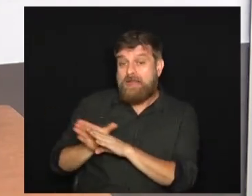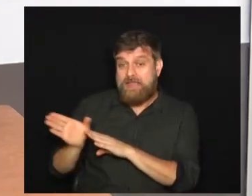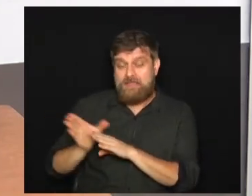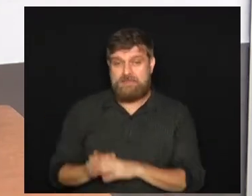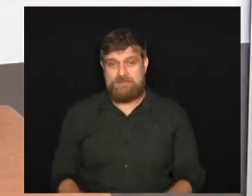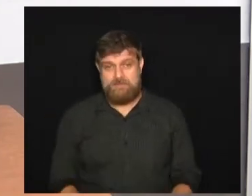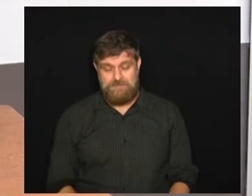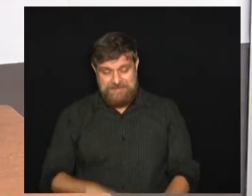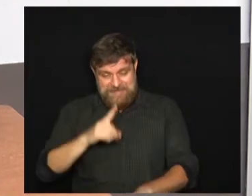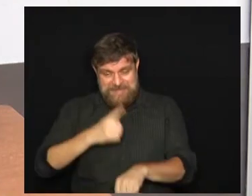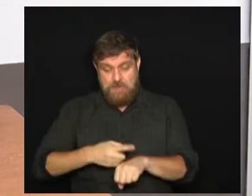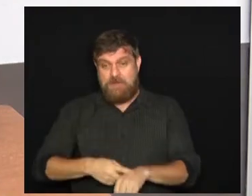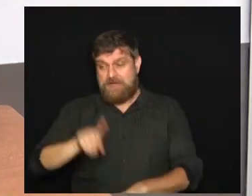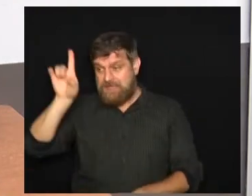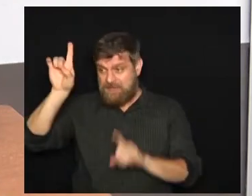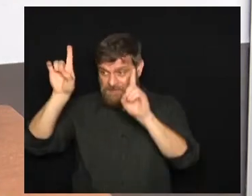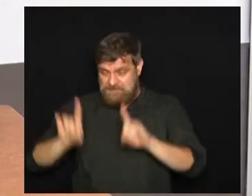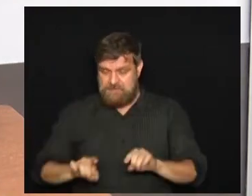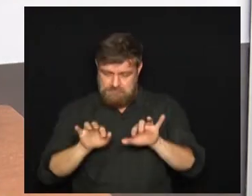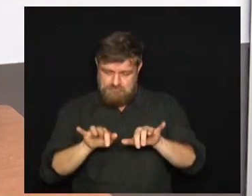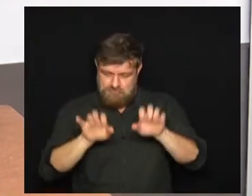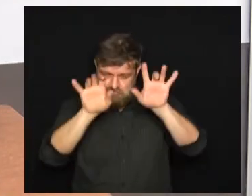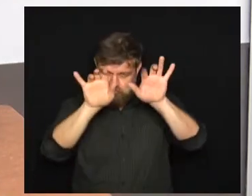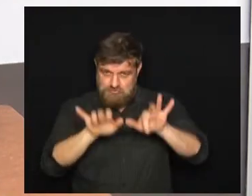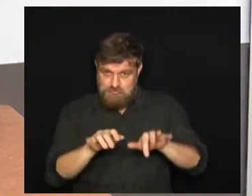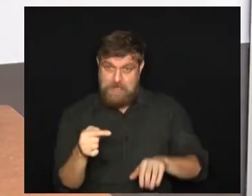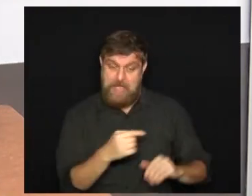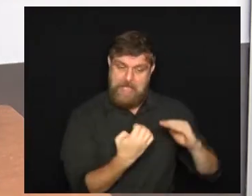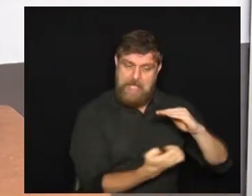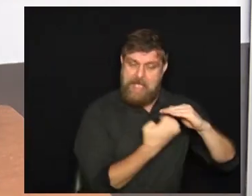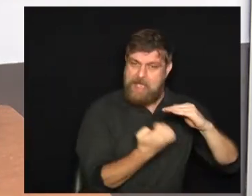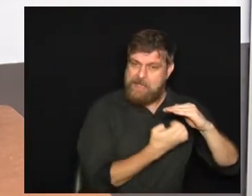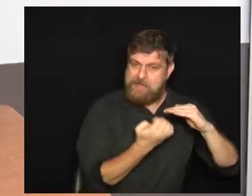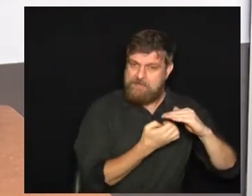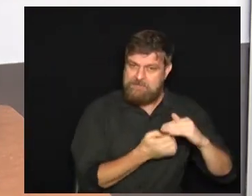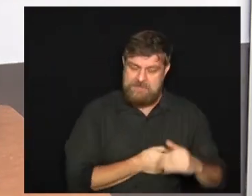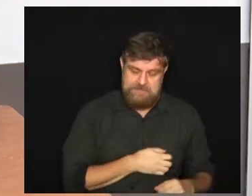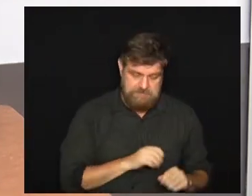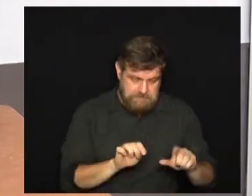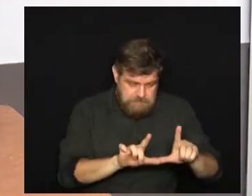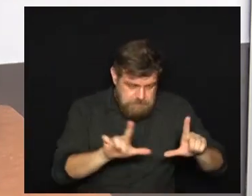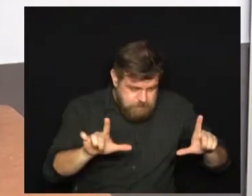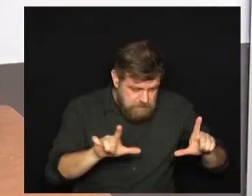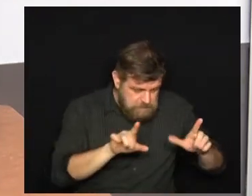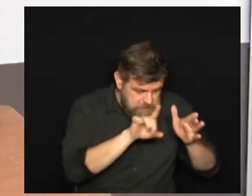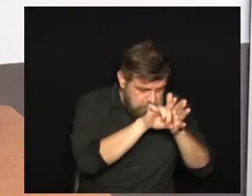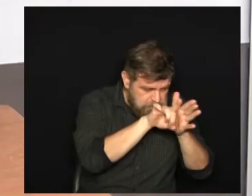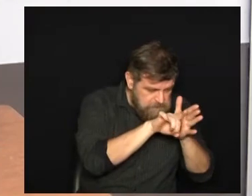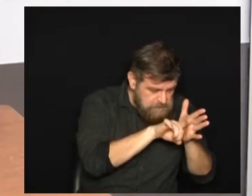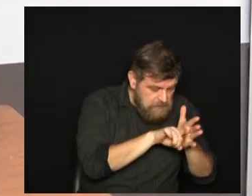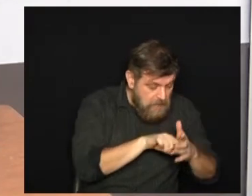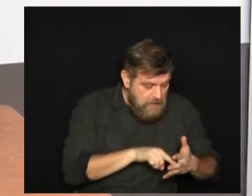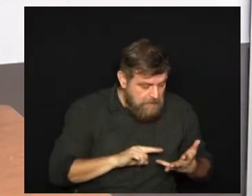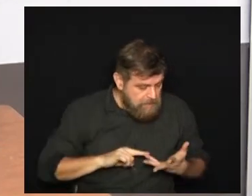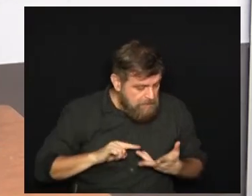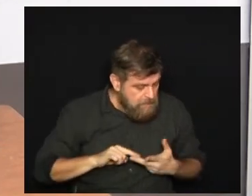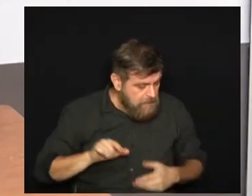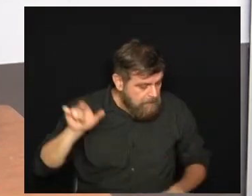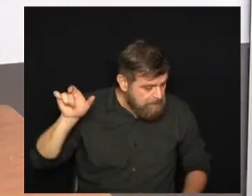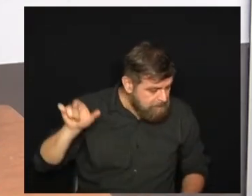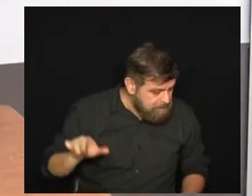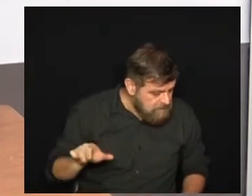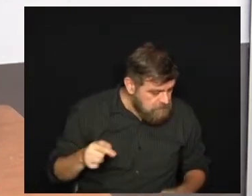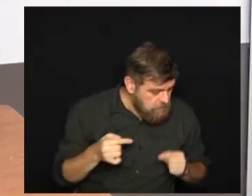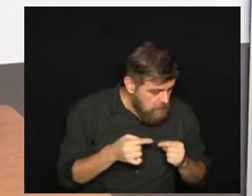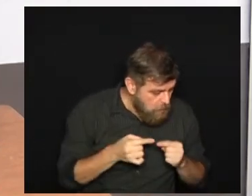lá, a empresa vai ver quais são as pessoas que se inscreveram para aquela vaga que ela postou. Quando a